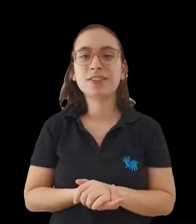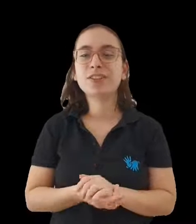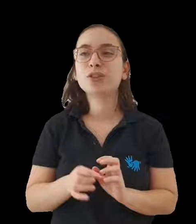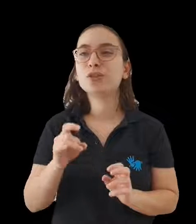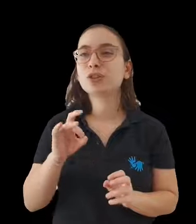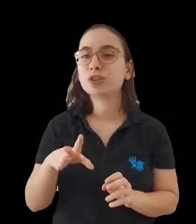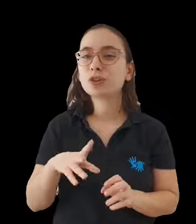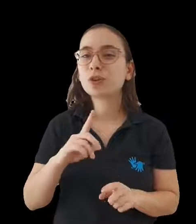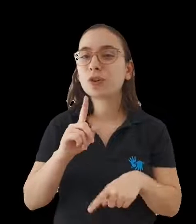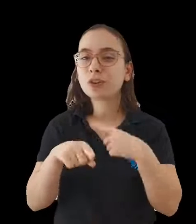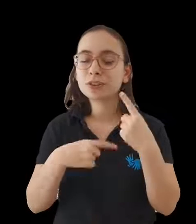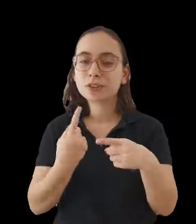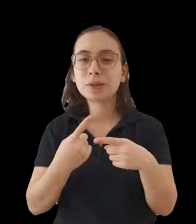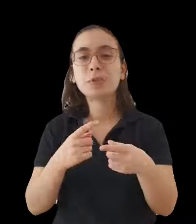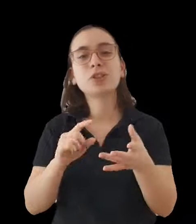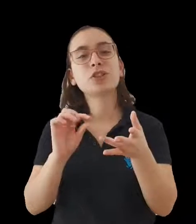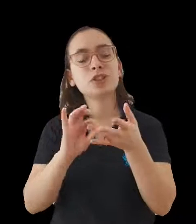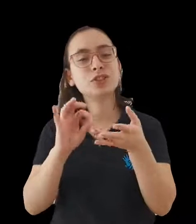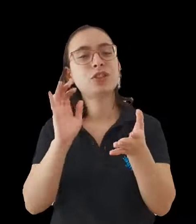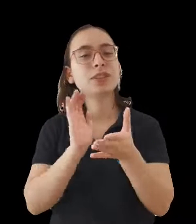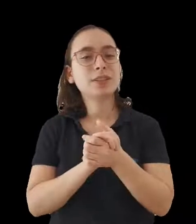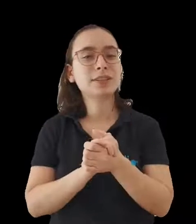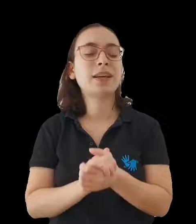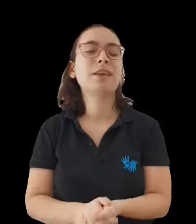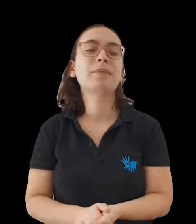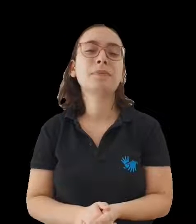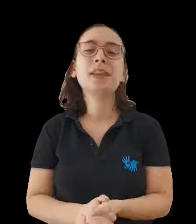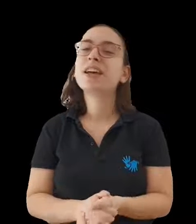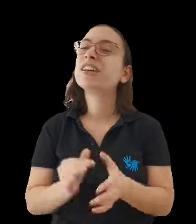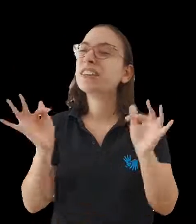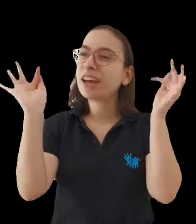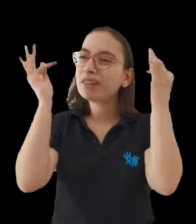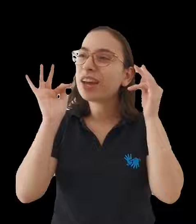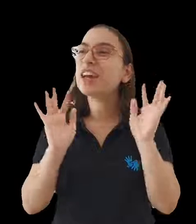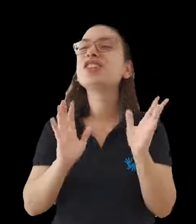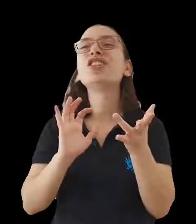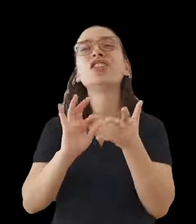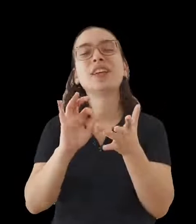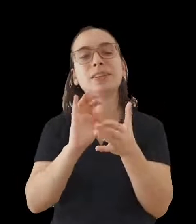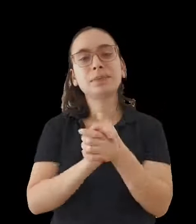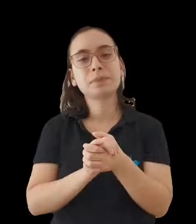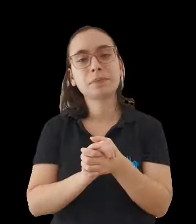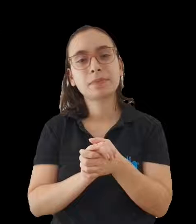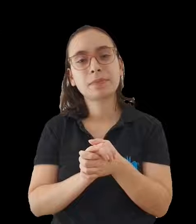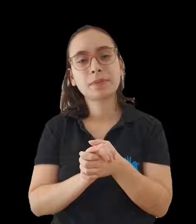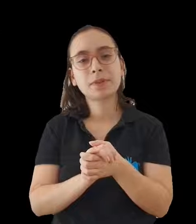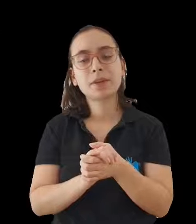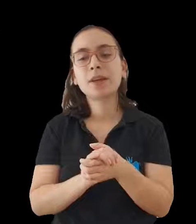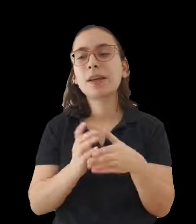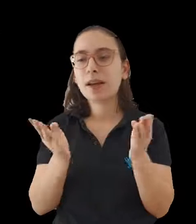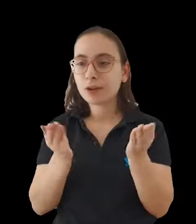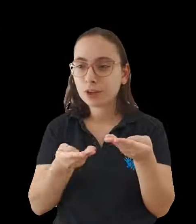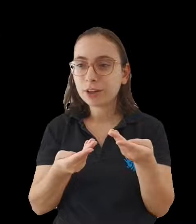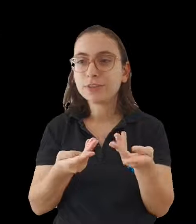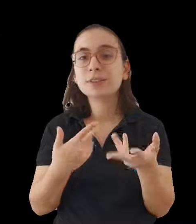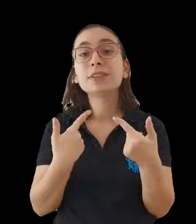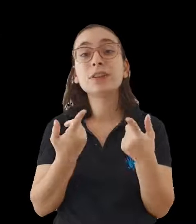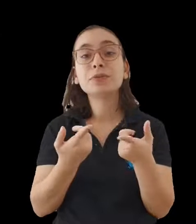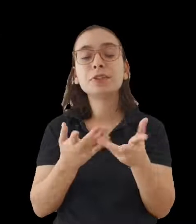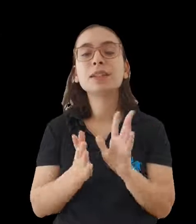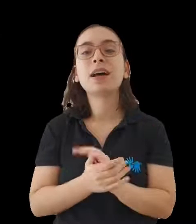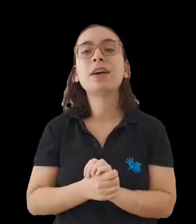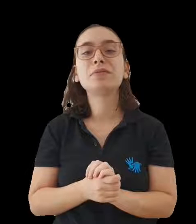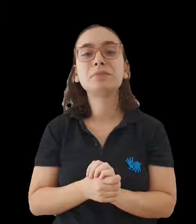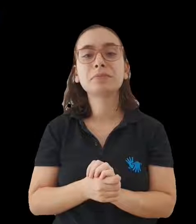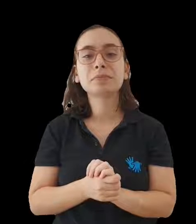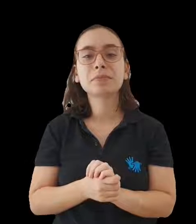depois que a gente casar. E aí tem a festa de casamento, e aí ele diz, né? Ela fala, agora você vai me contar onde é que você estava. Aí